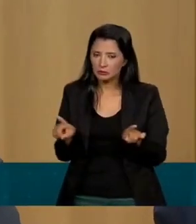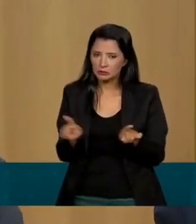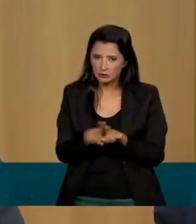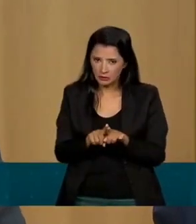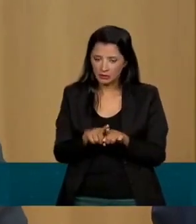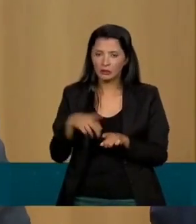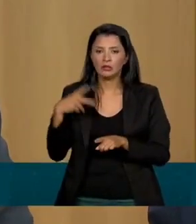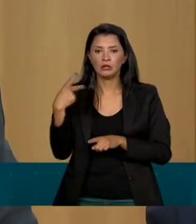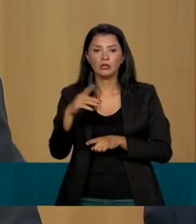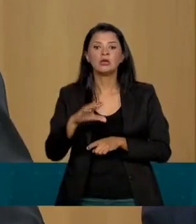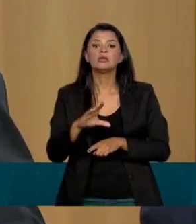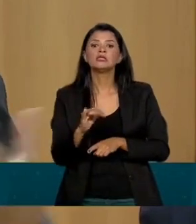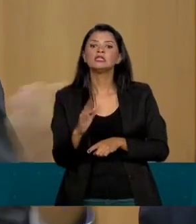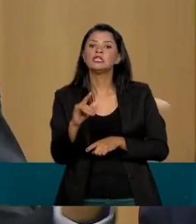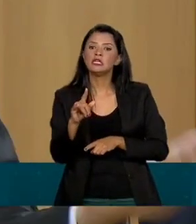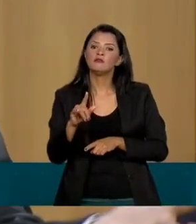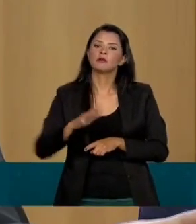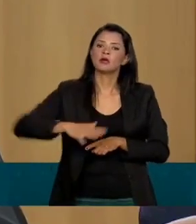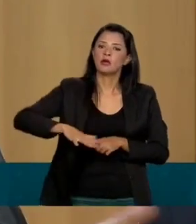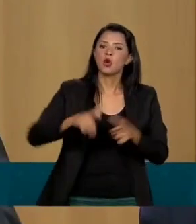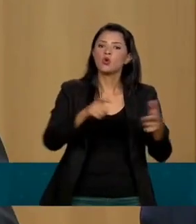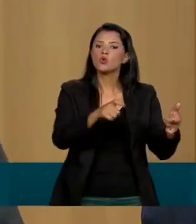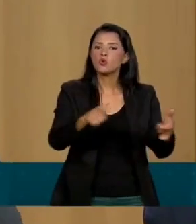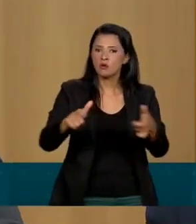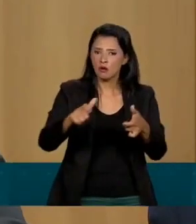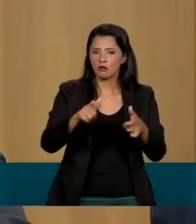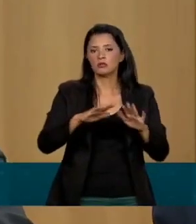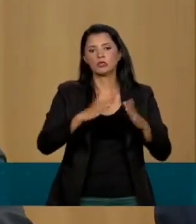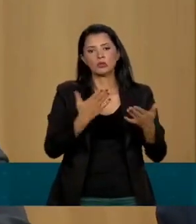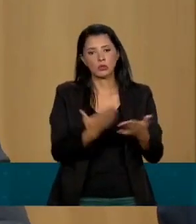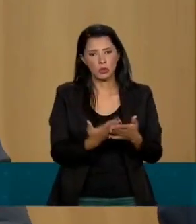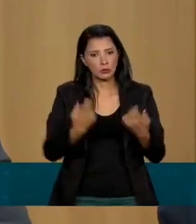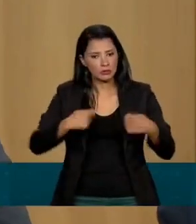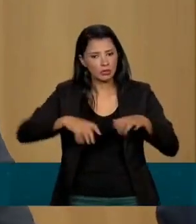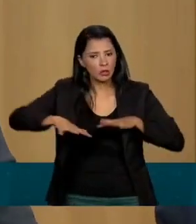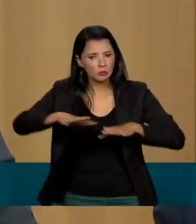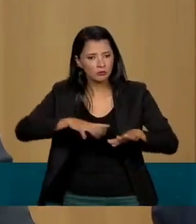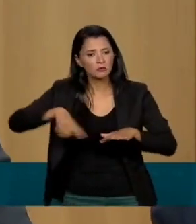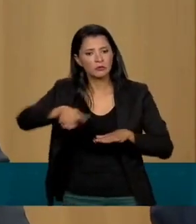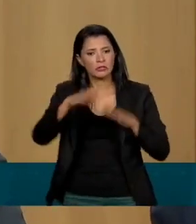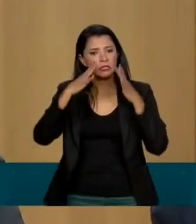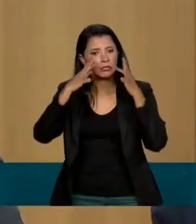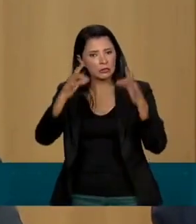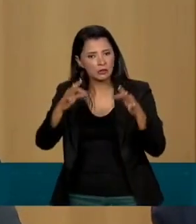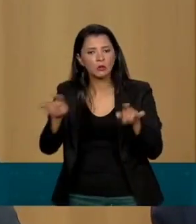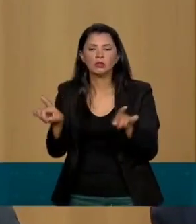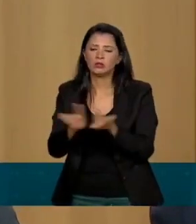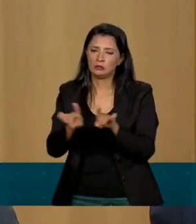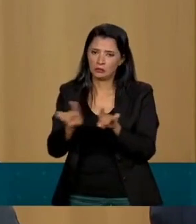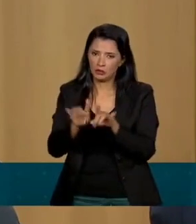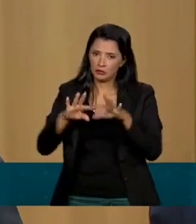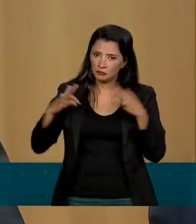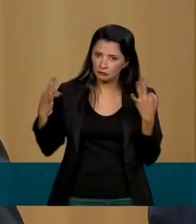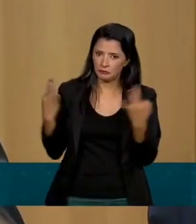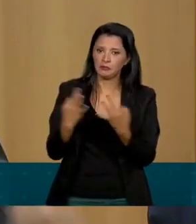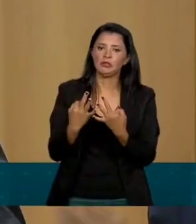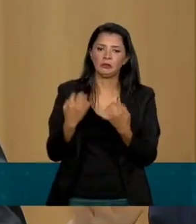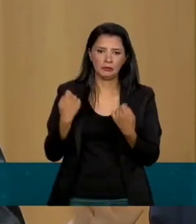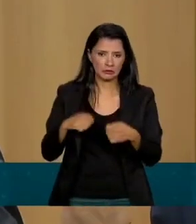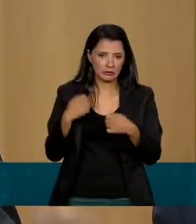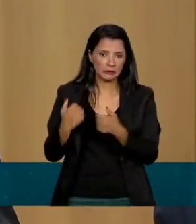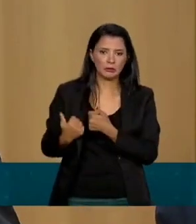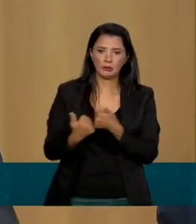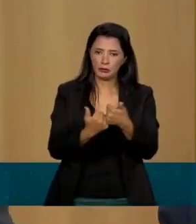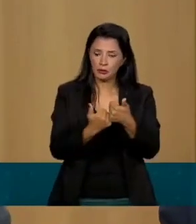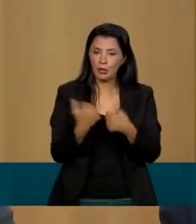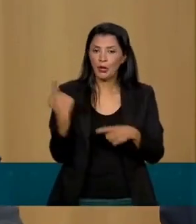mobilização cívica dos espaços escolares e também das famílias, porque há,